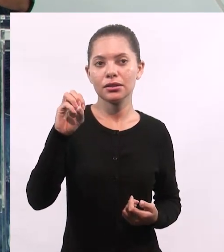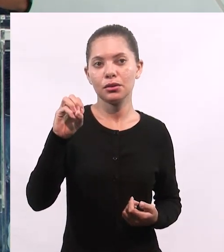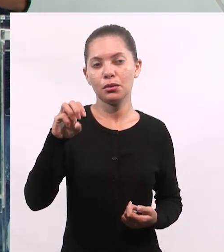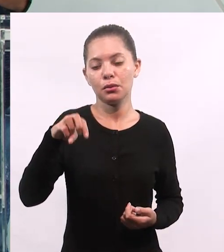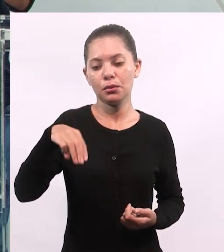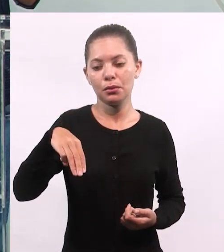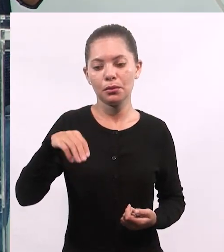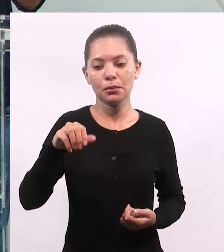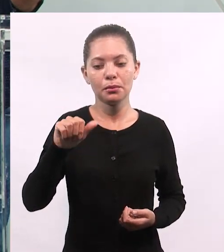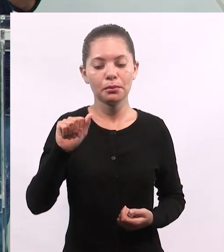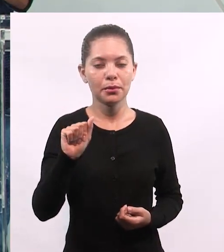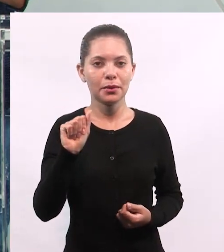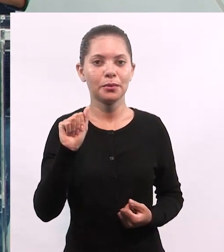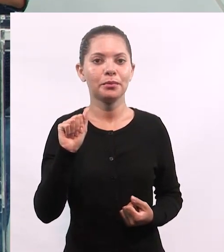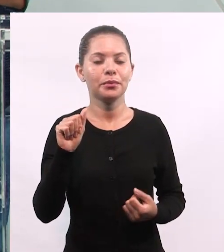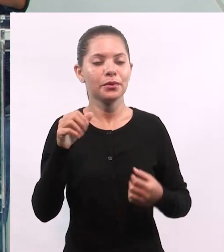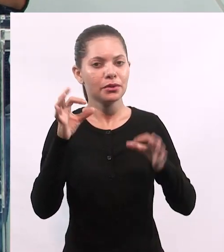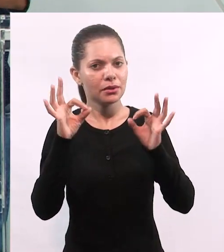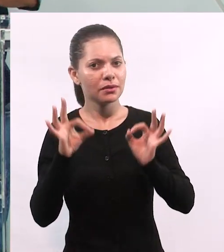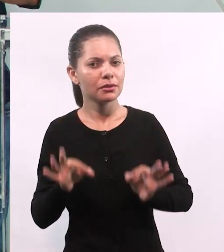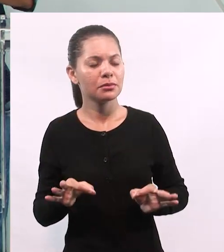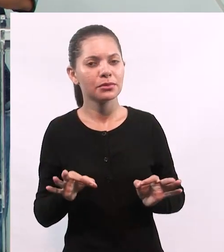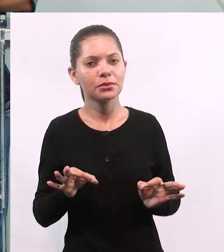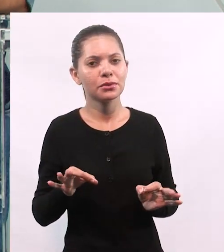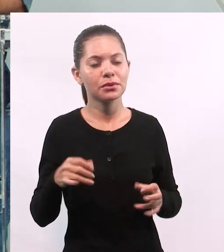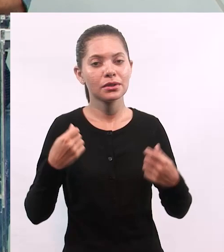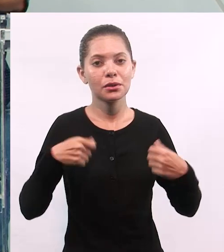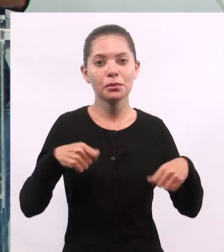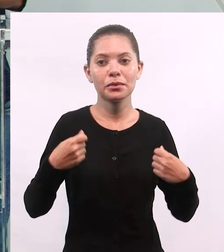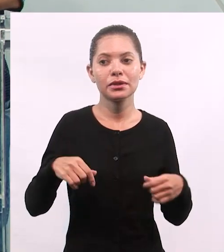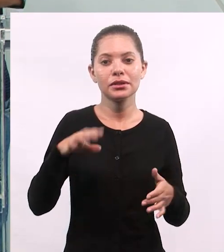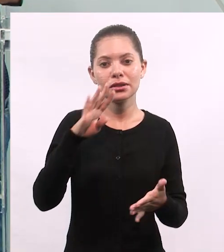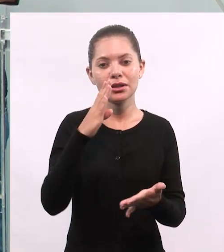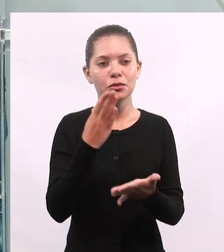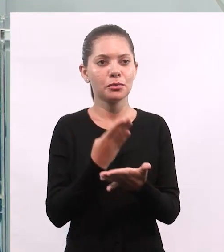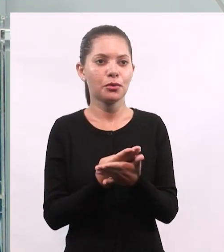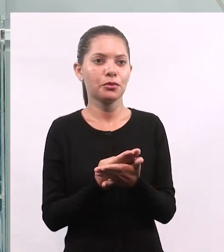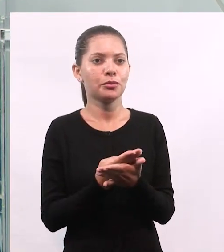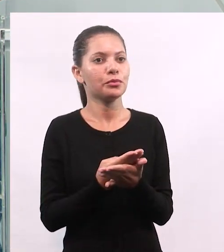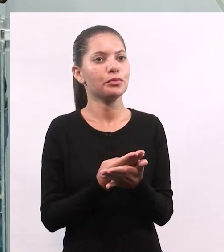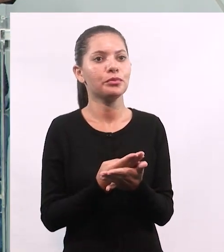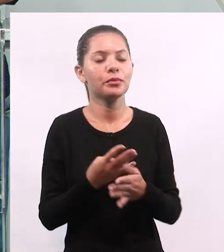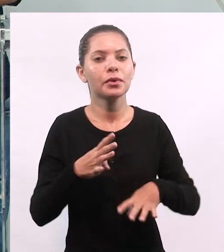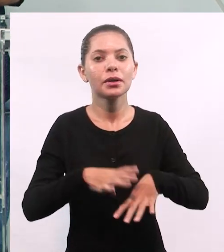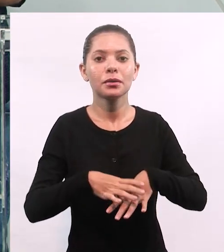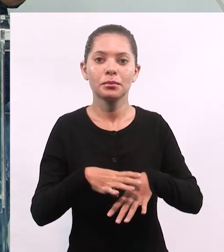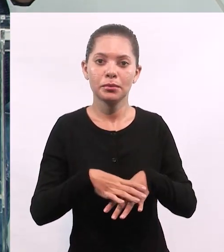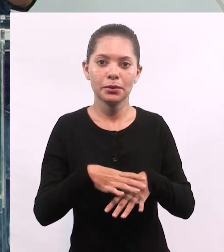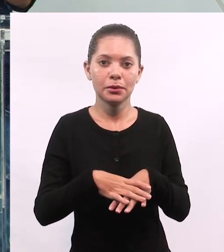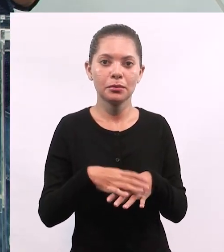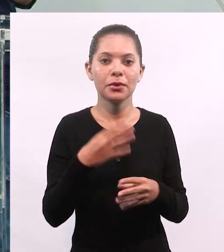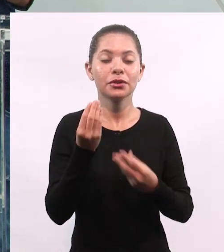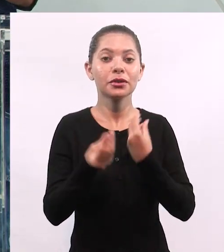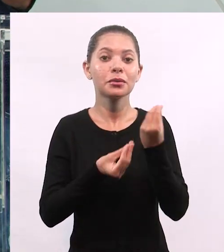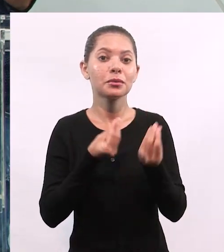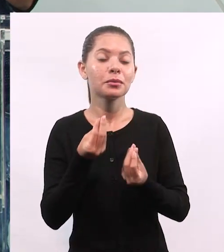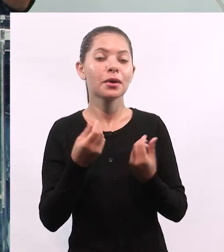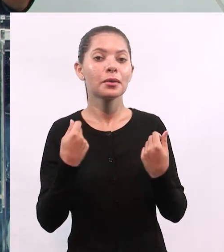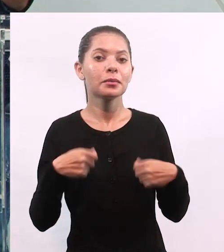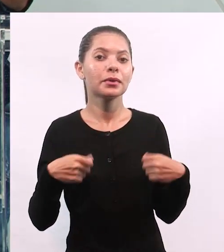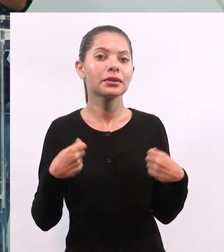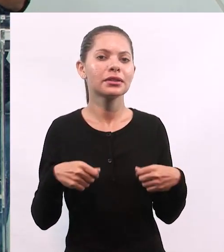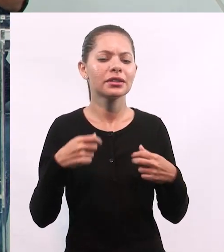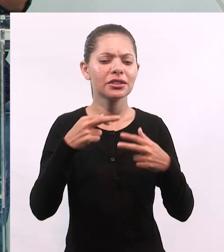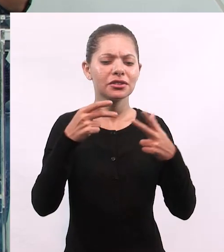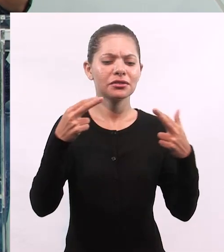de axioma. Então, postulados e axiomas são afirmações que não carecem prova. Só que a matemática ela é